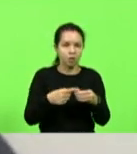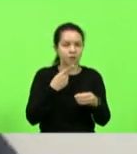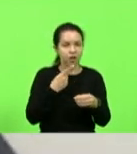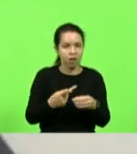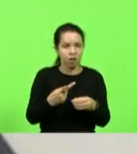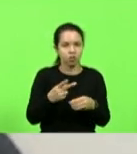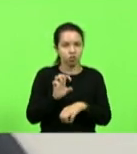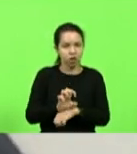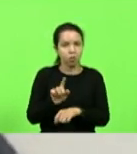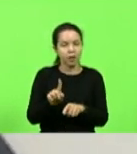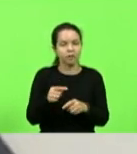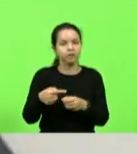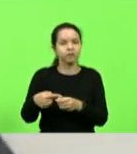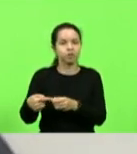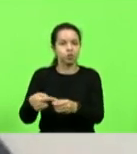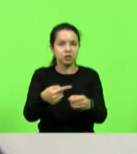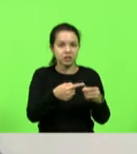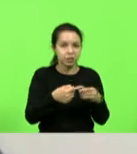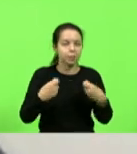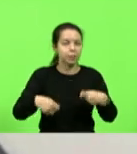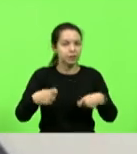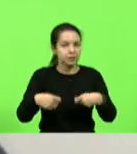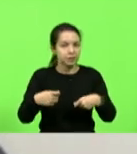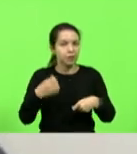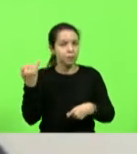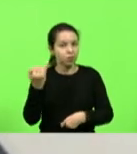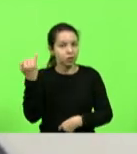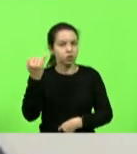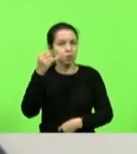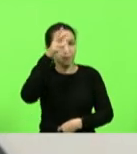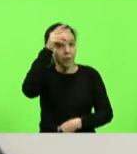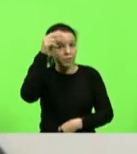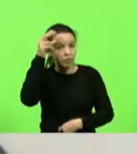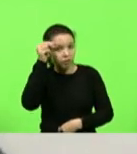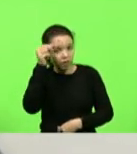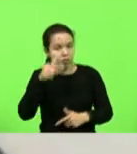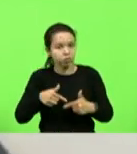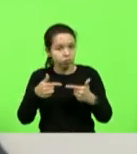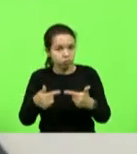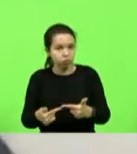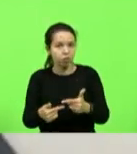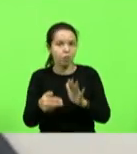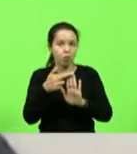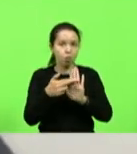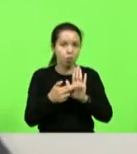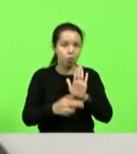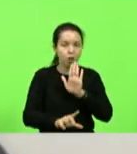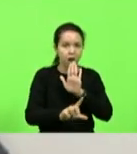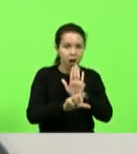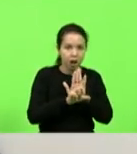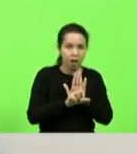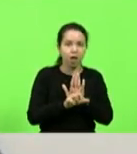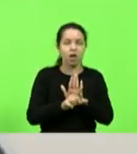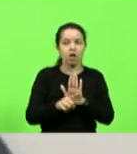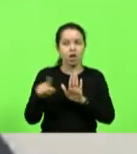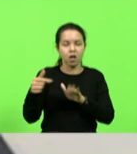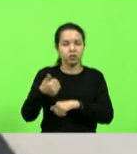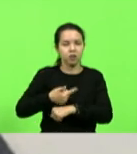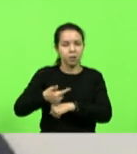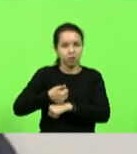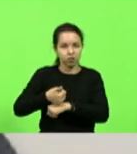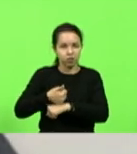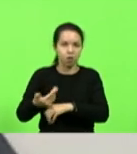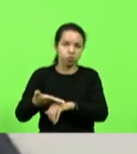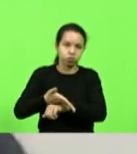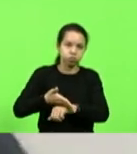para os municípios a necessidade dos prefeitos tomarem iniciativa para regulamentar a lei, para a criação dos cargos e das funções nos municípios,